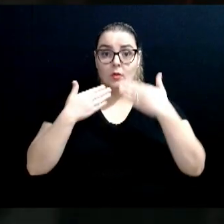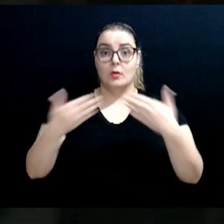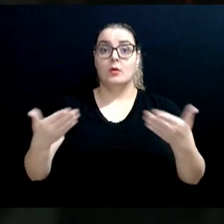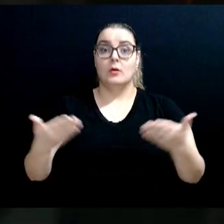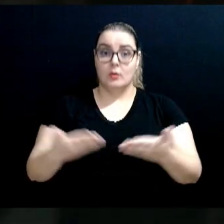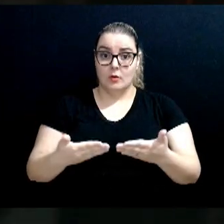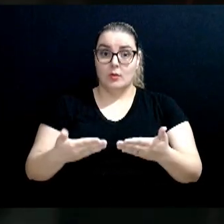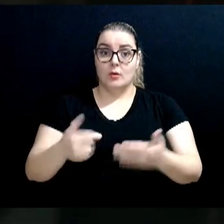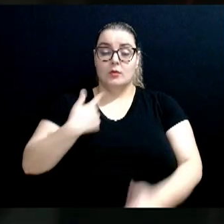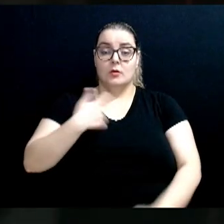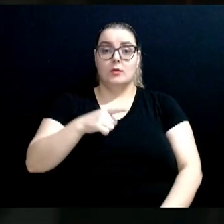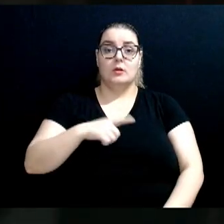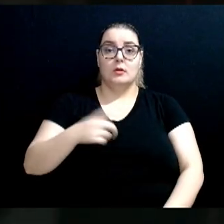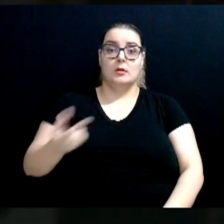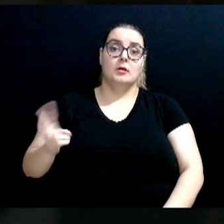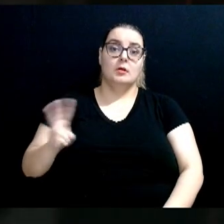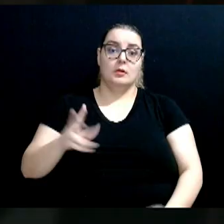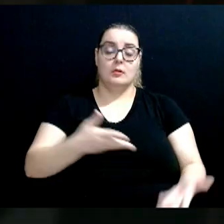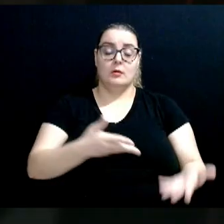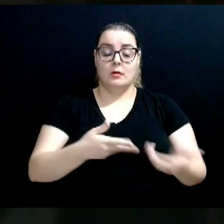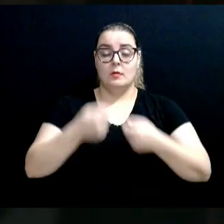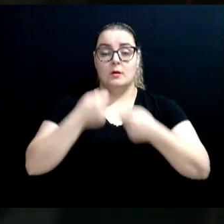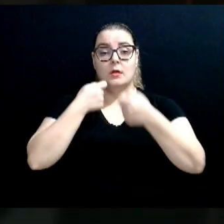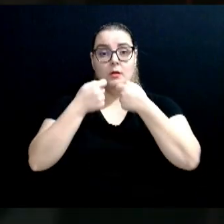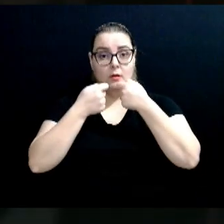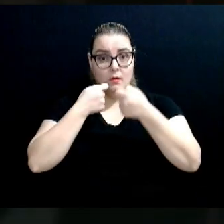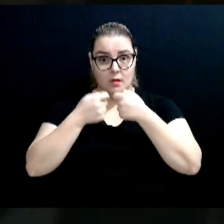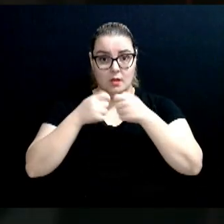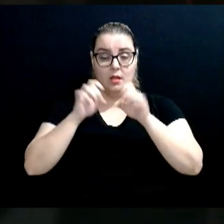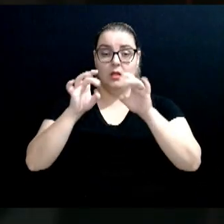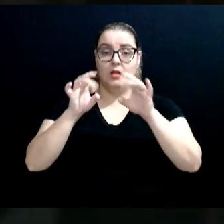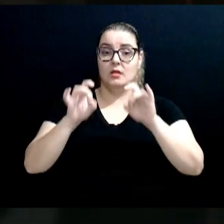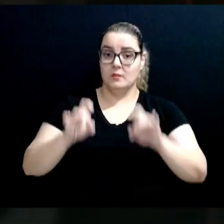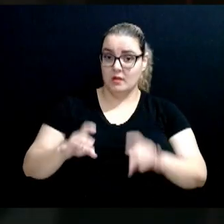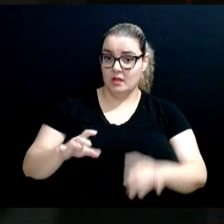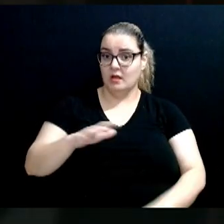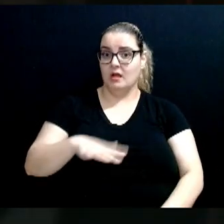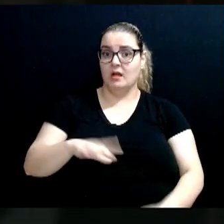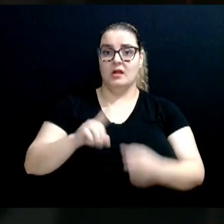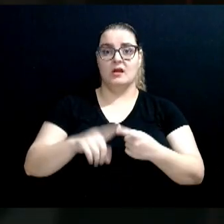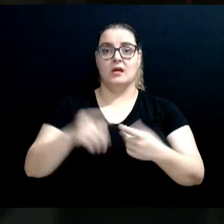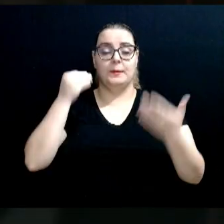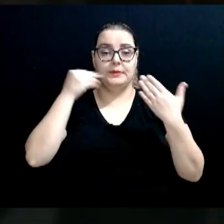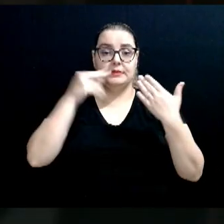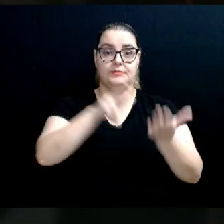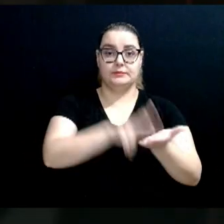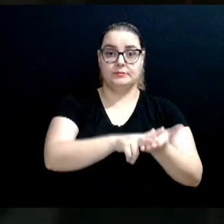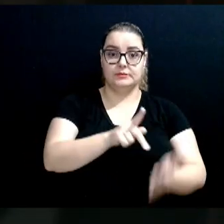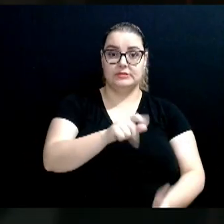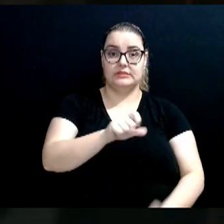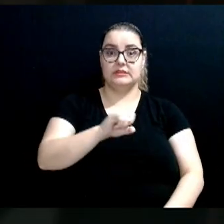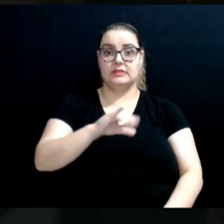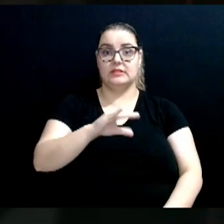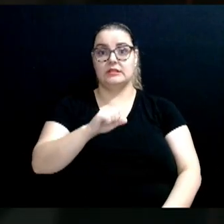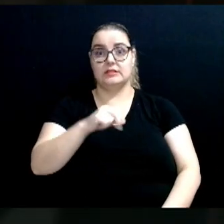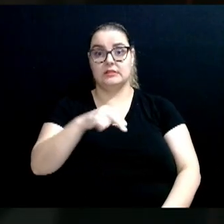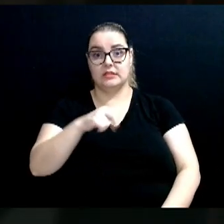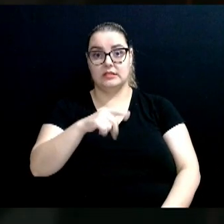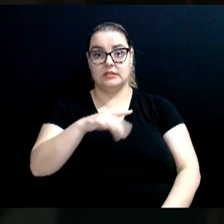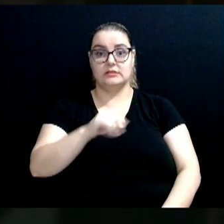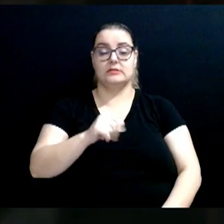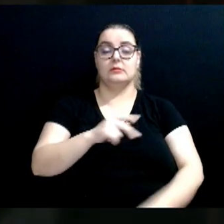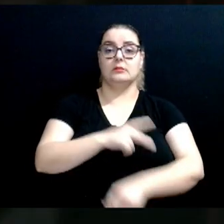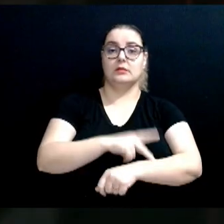temos aqui duas entrevistadas, especialistas, uma psicanalista, pedagoga, a outra psicóloga. Daqui a pouquinho